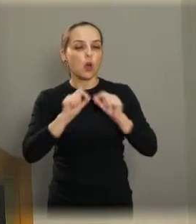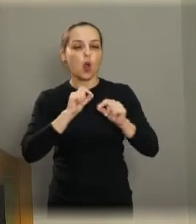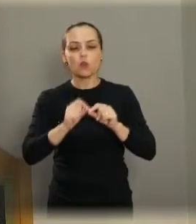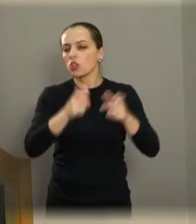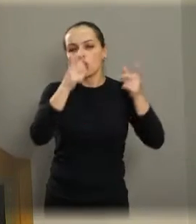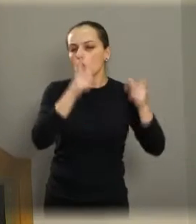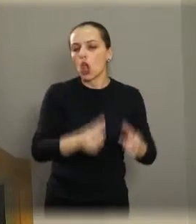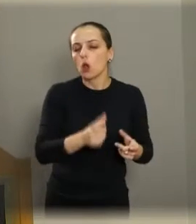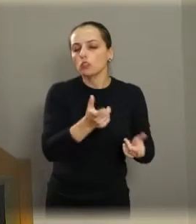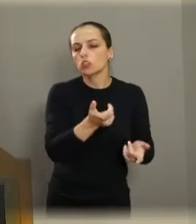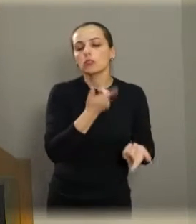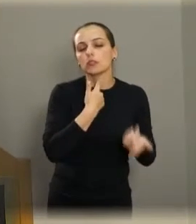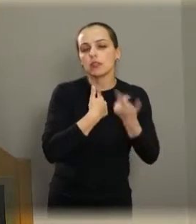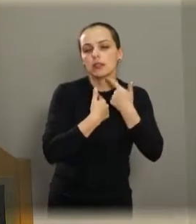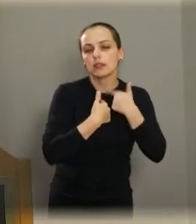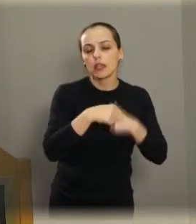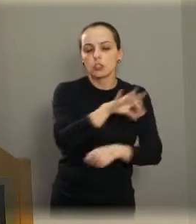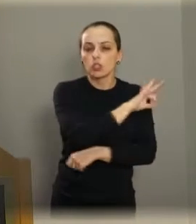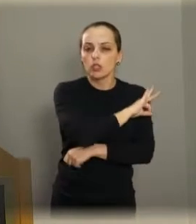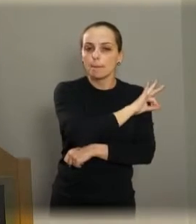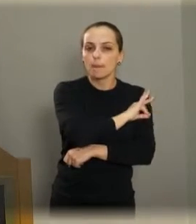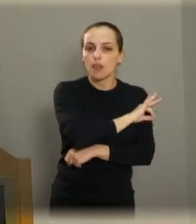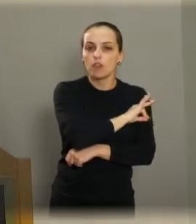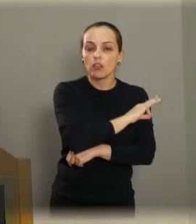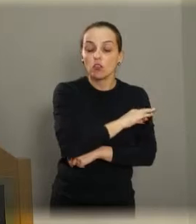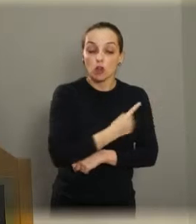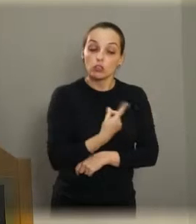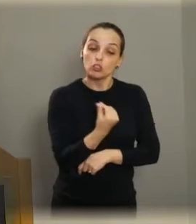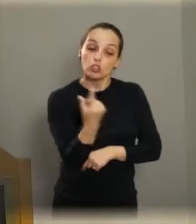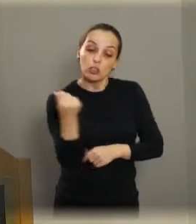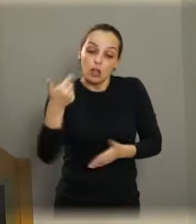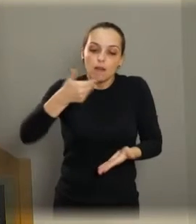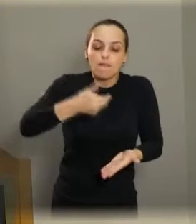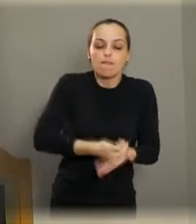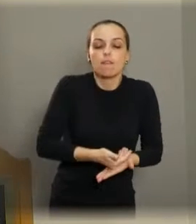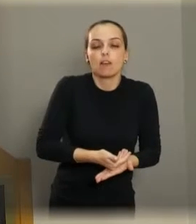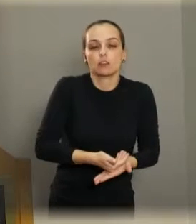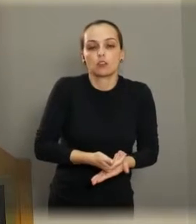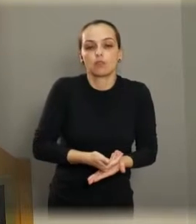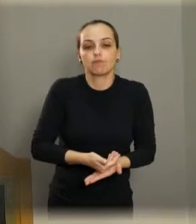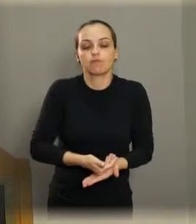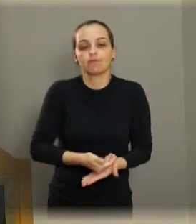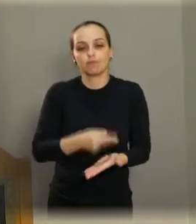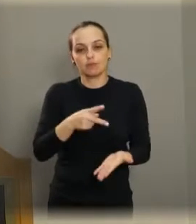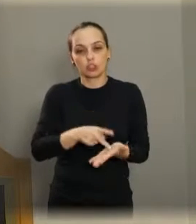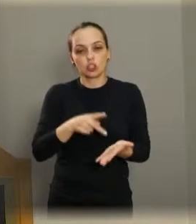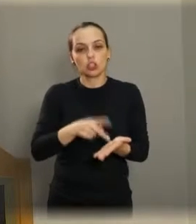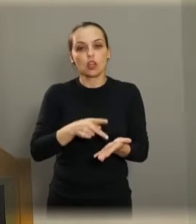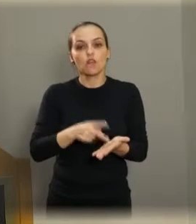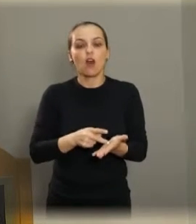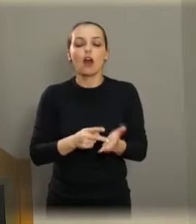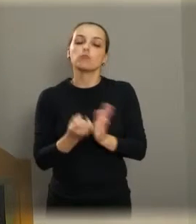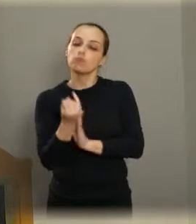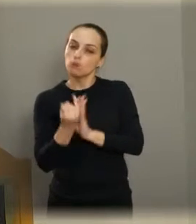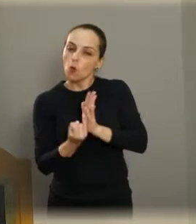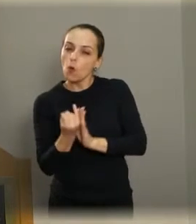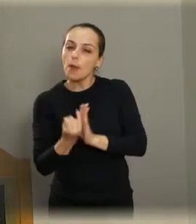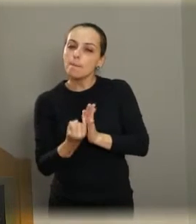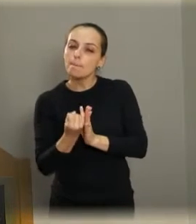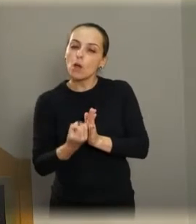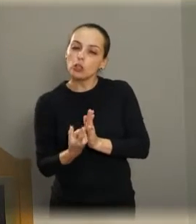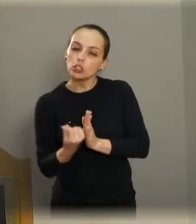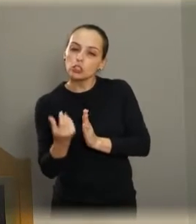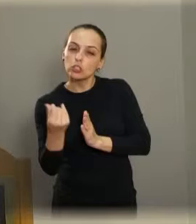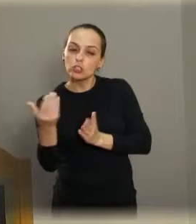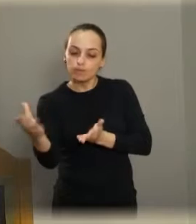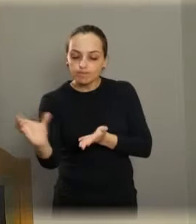vocês querem que a prefeitura que o dinheiro de vocês é através de impostos arrecadado